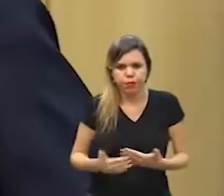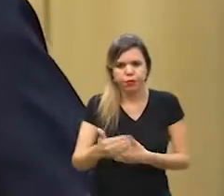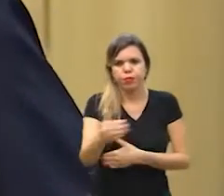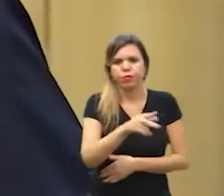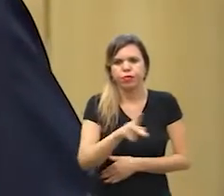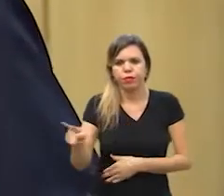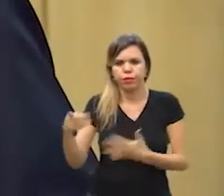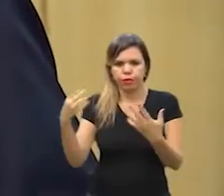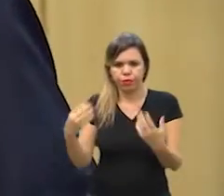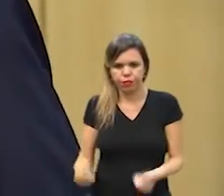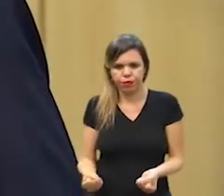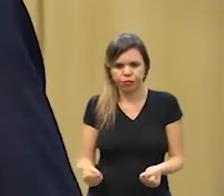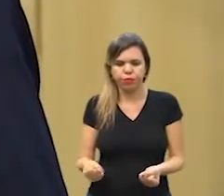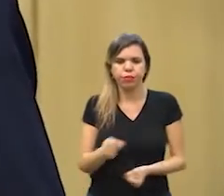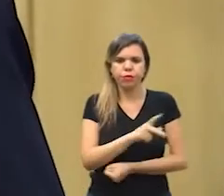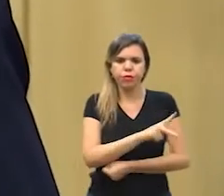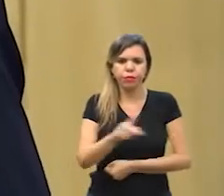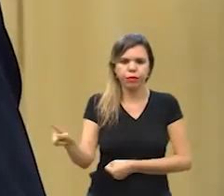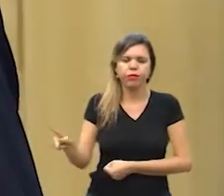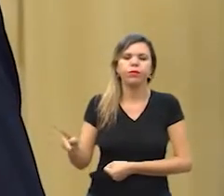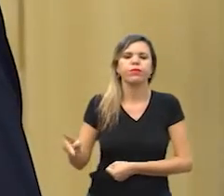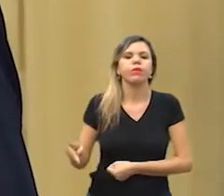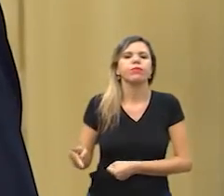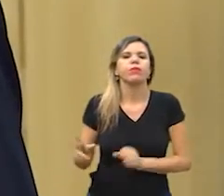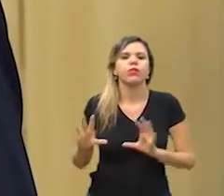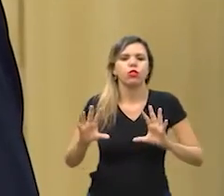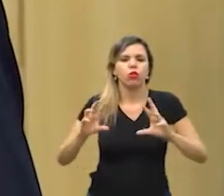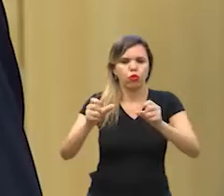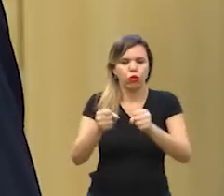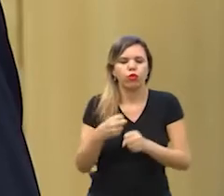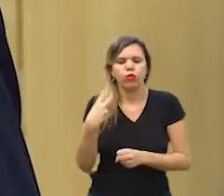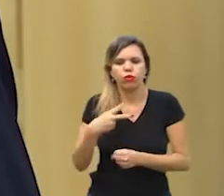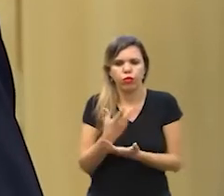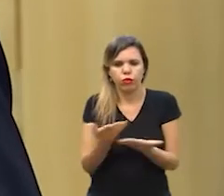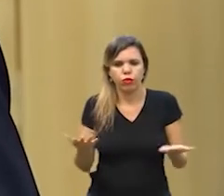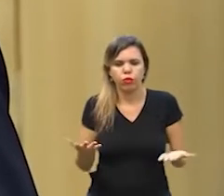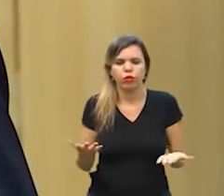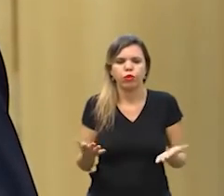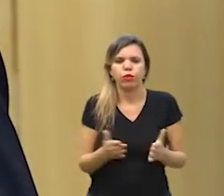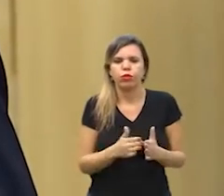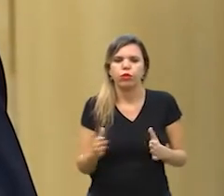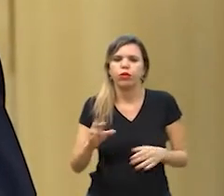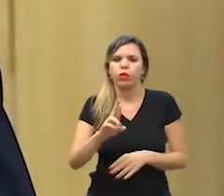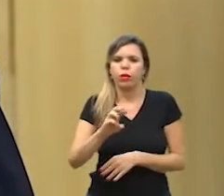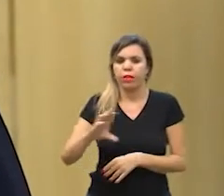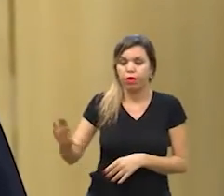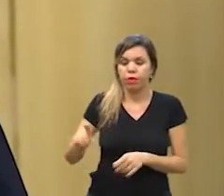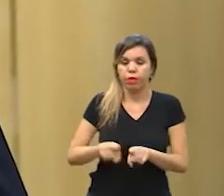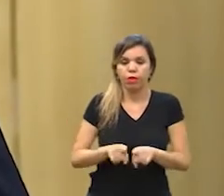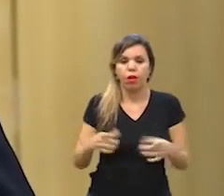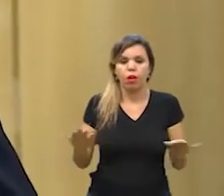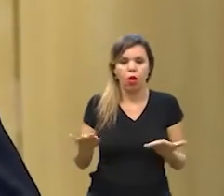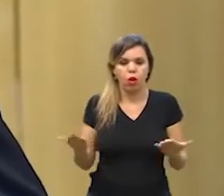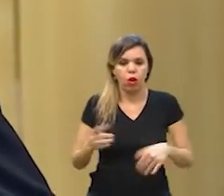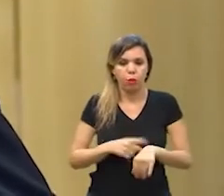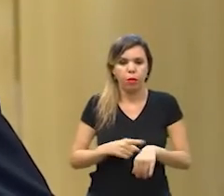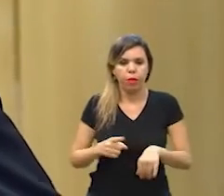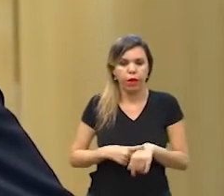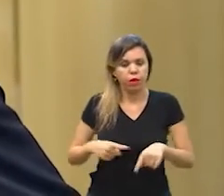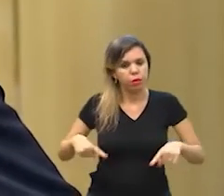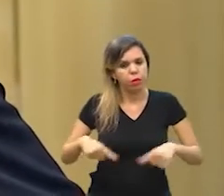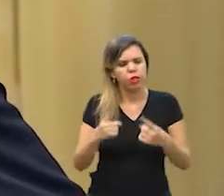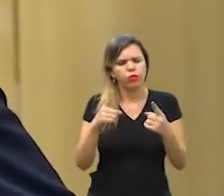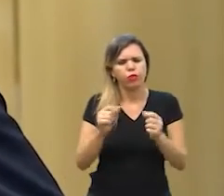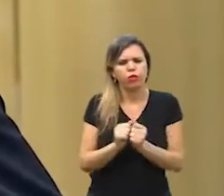senhor agora, presidente, que assume, não é, a presidência do Parlamento Metropolitano em meio a uma pandemia? O desafio maior nesse